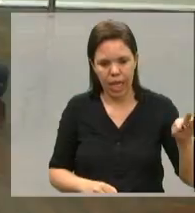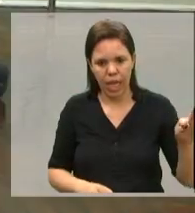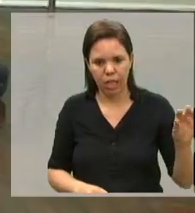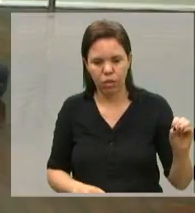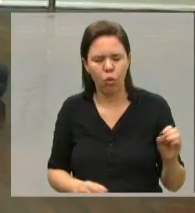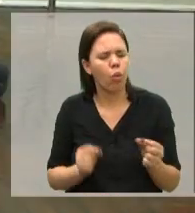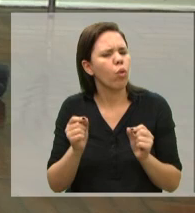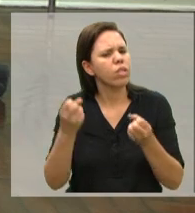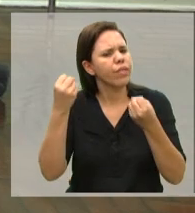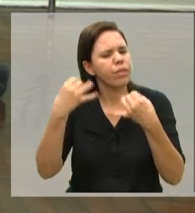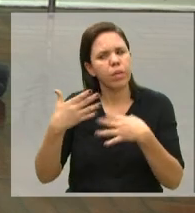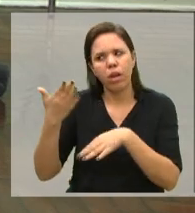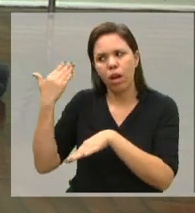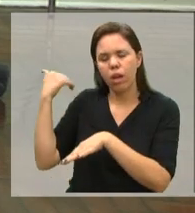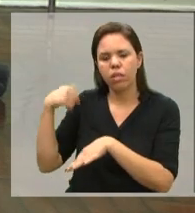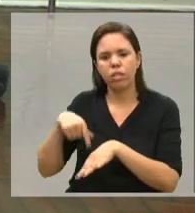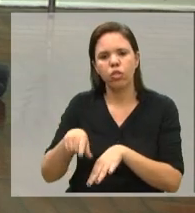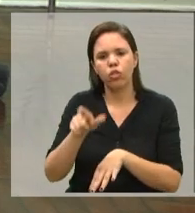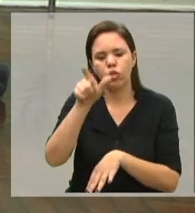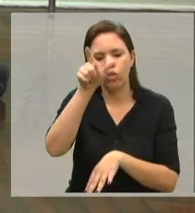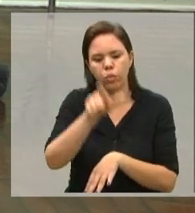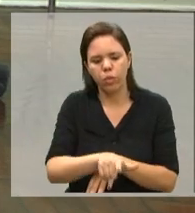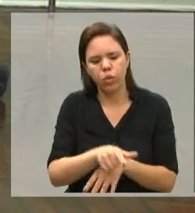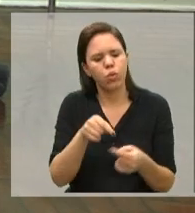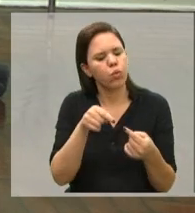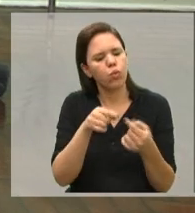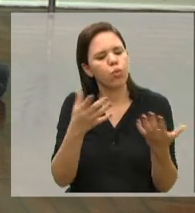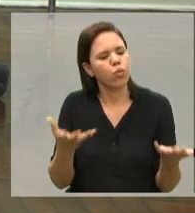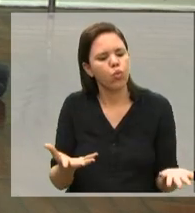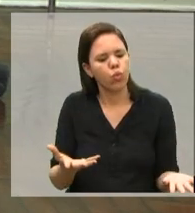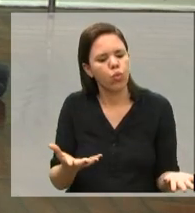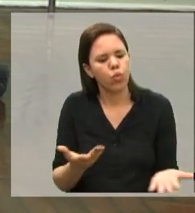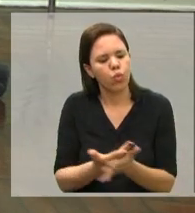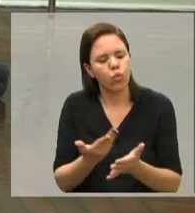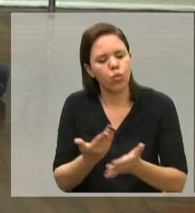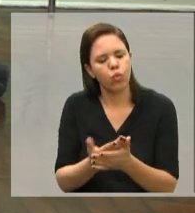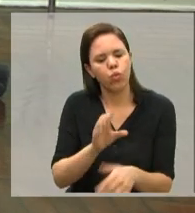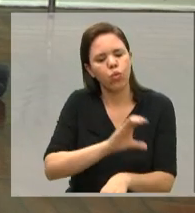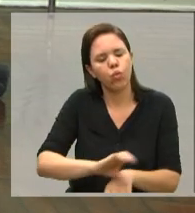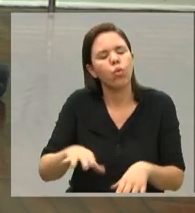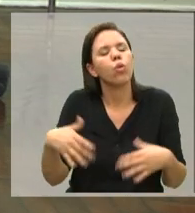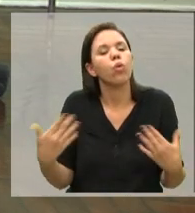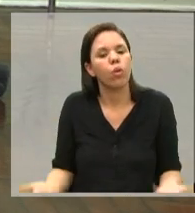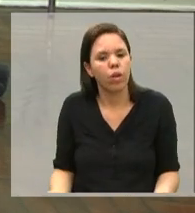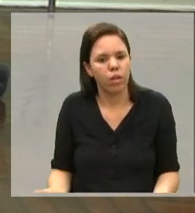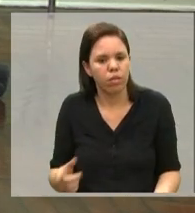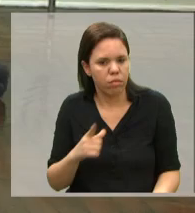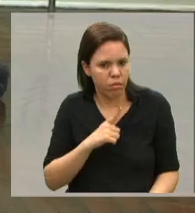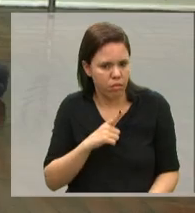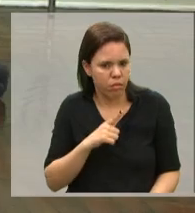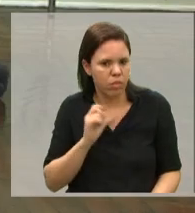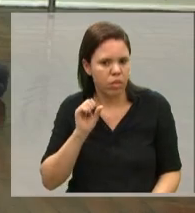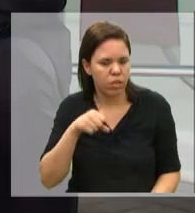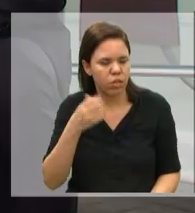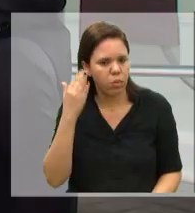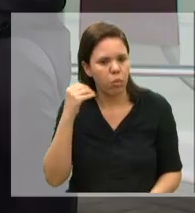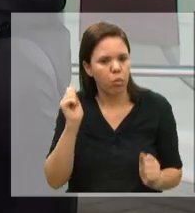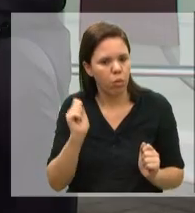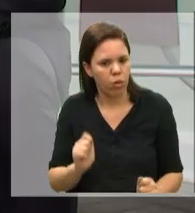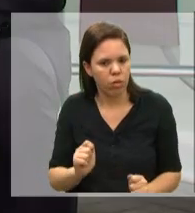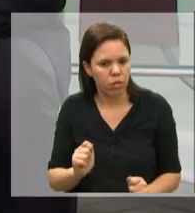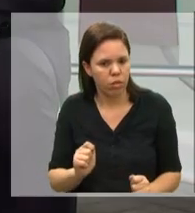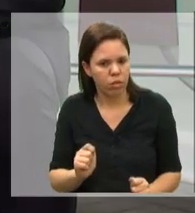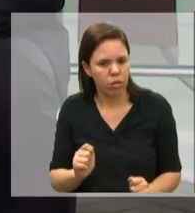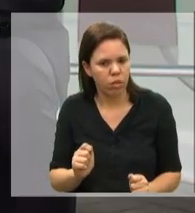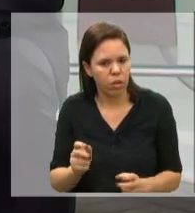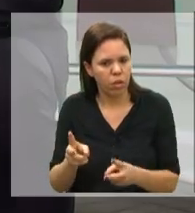do perfil desse estudante. Existe um perfil? Bom, se a gente pudesse